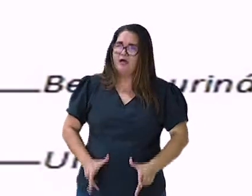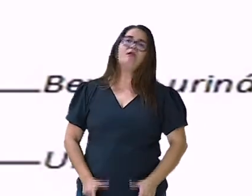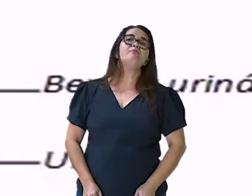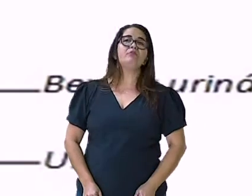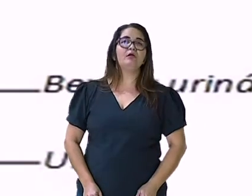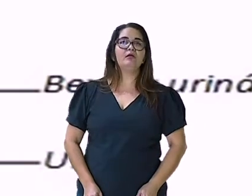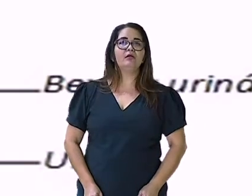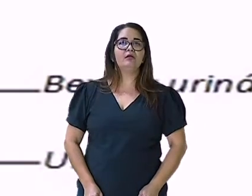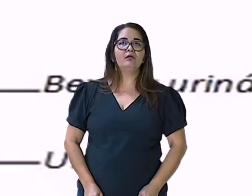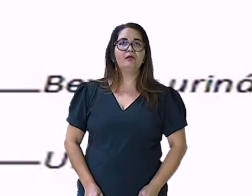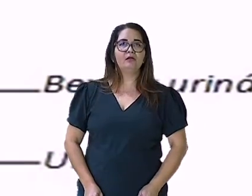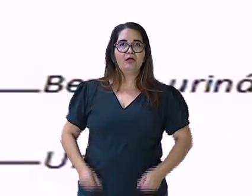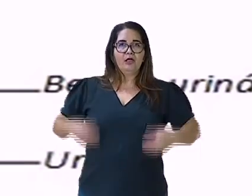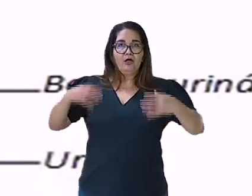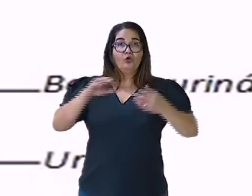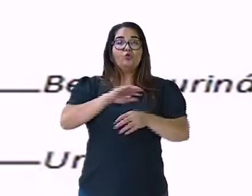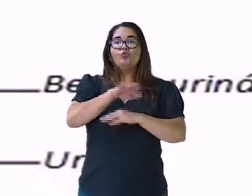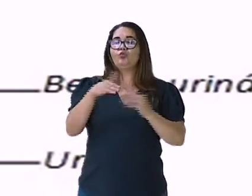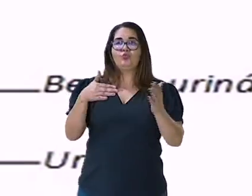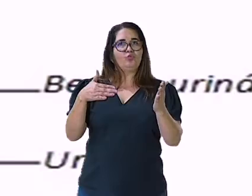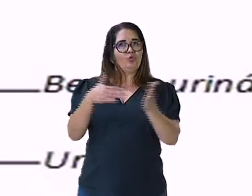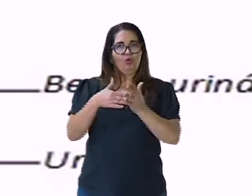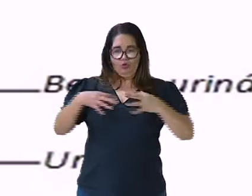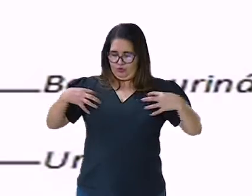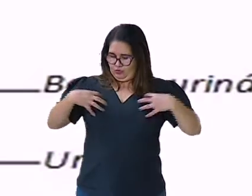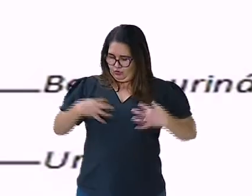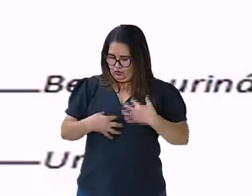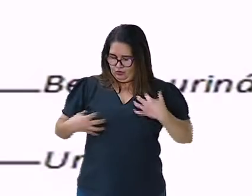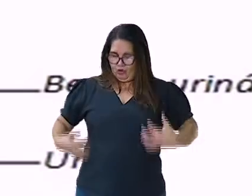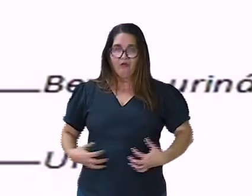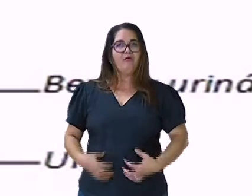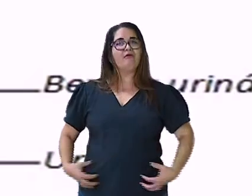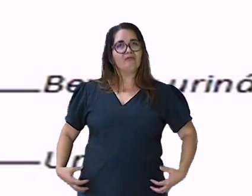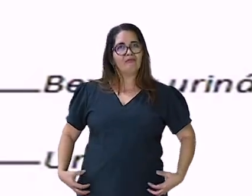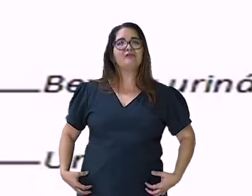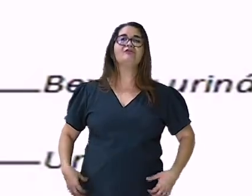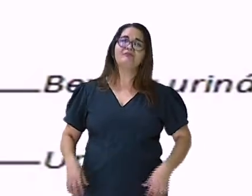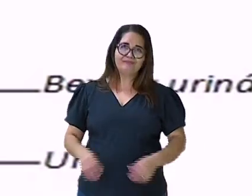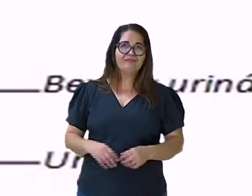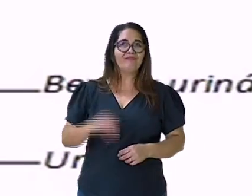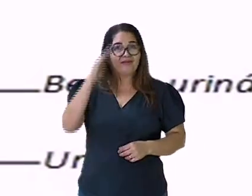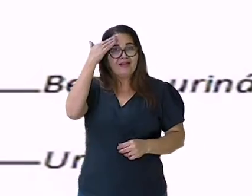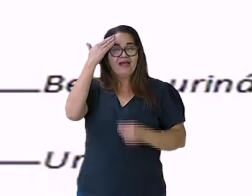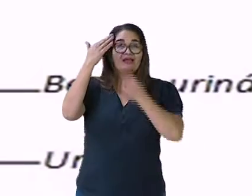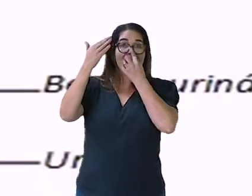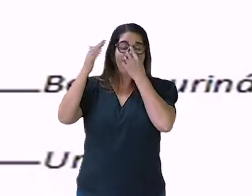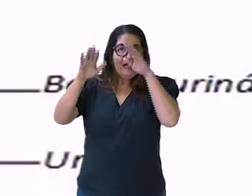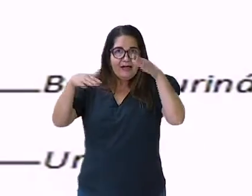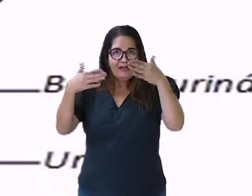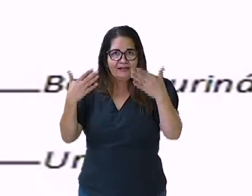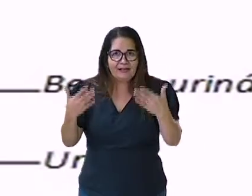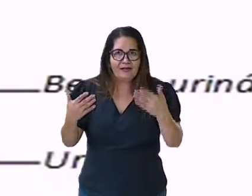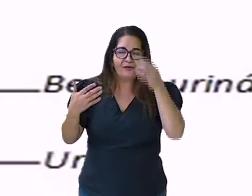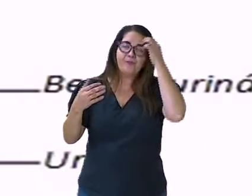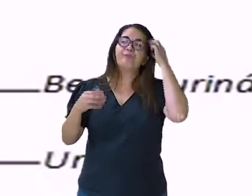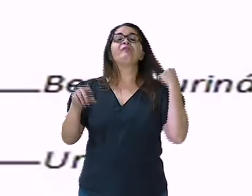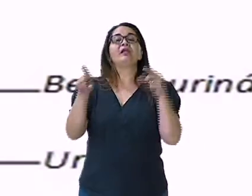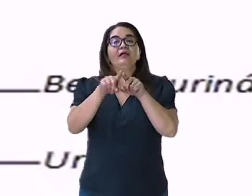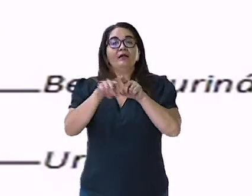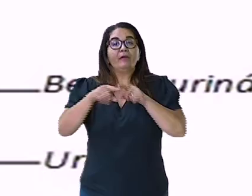baixo do que o rim esquerdo, devido à presença do fígado. Os rins, eles recebem cerca